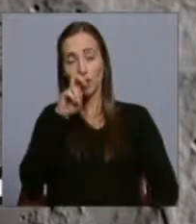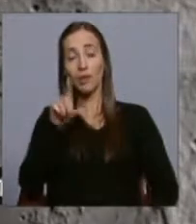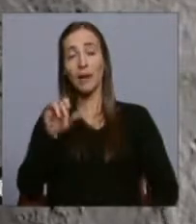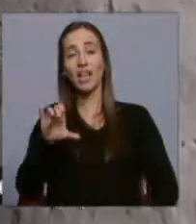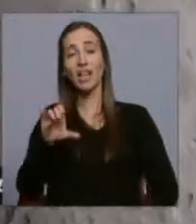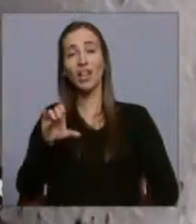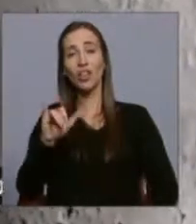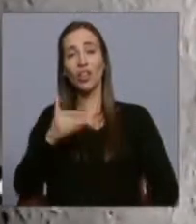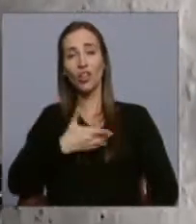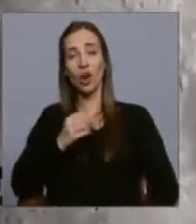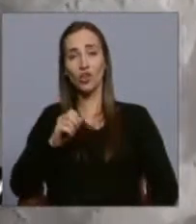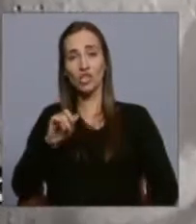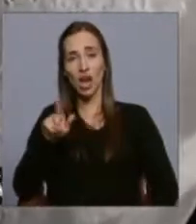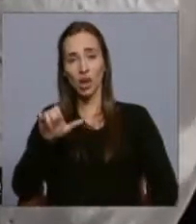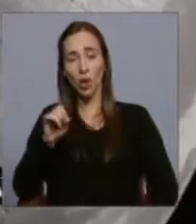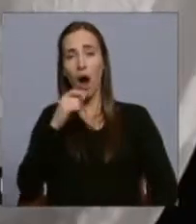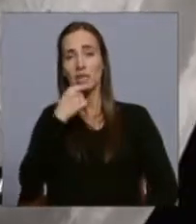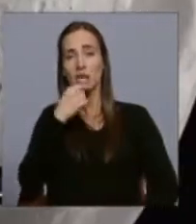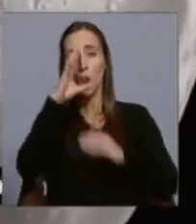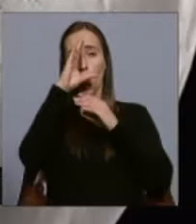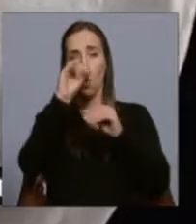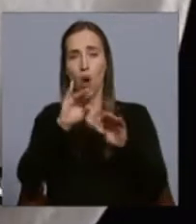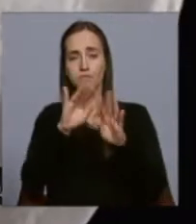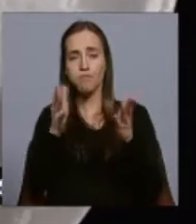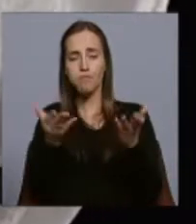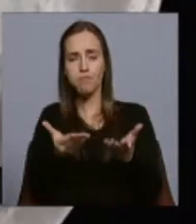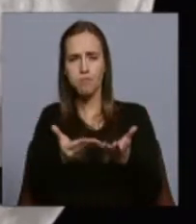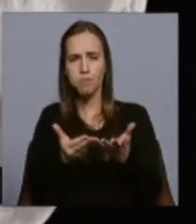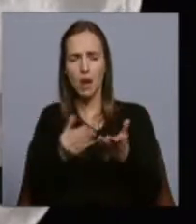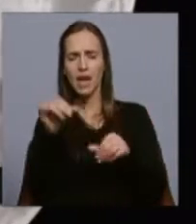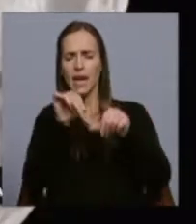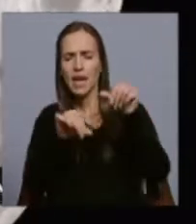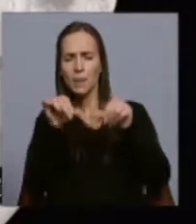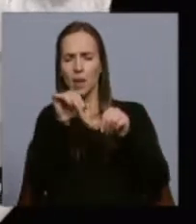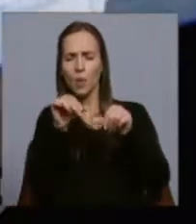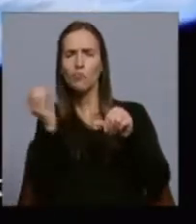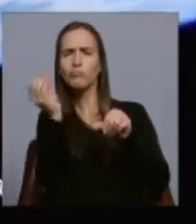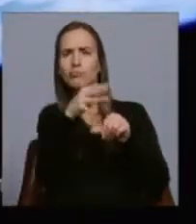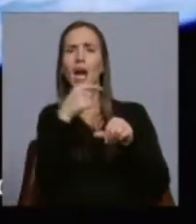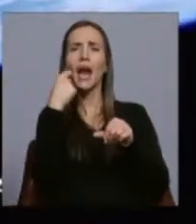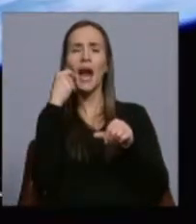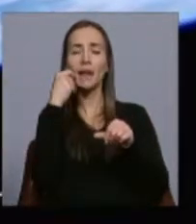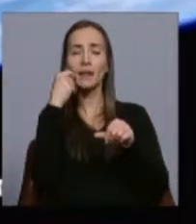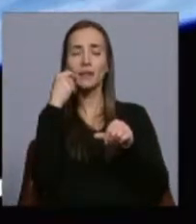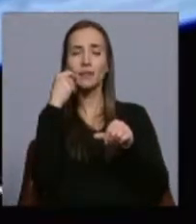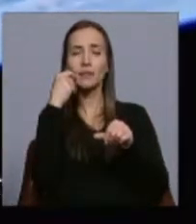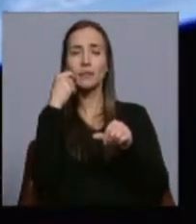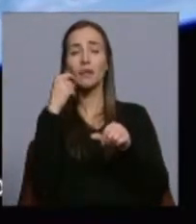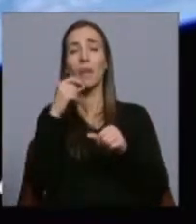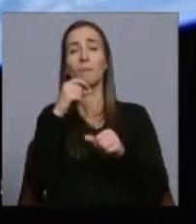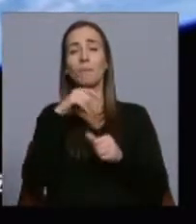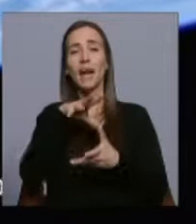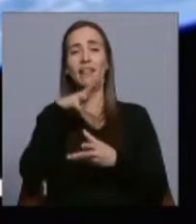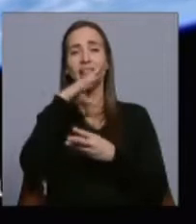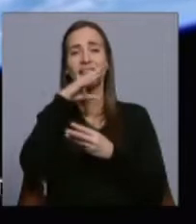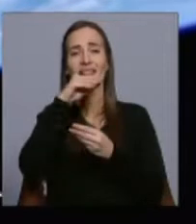cheia. Quem é que leva esses elementos químicos, esses elementos atómicos? É precisamente a magnetosfera do